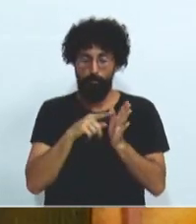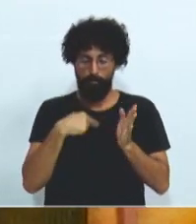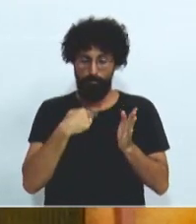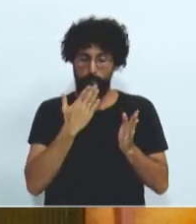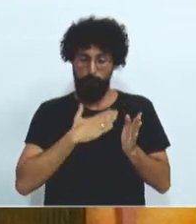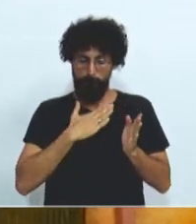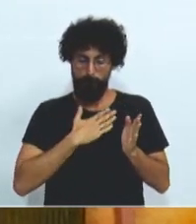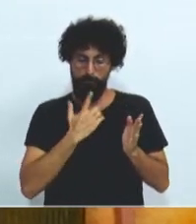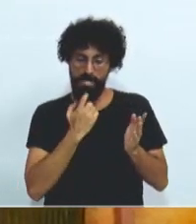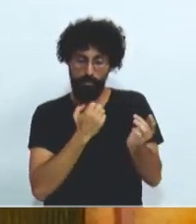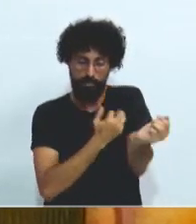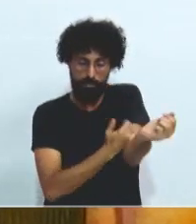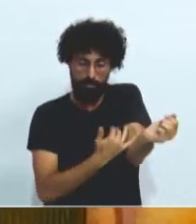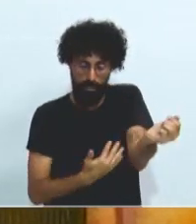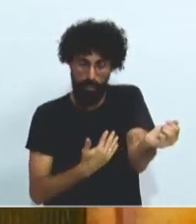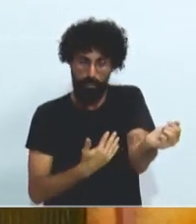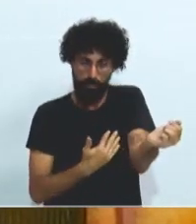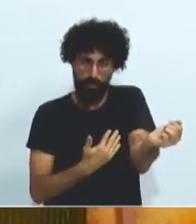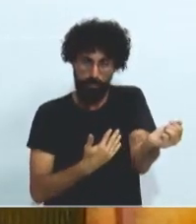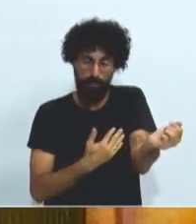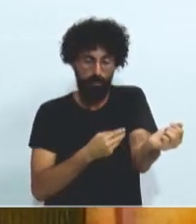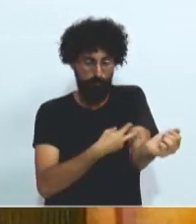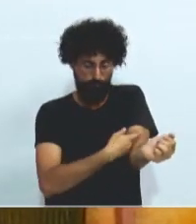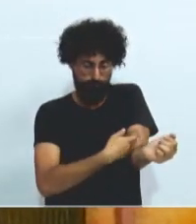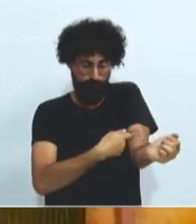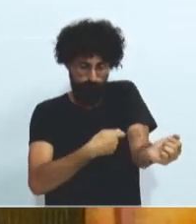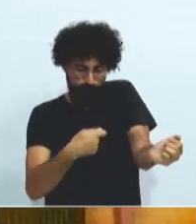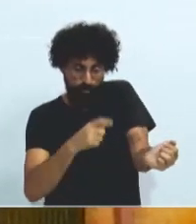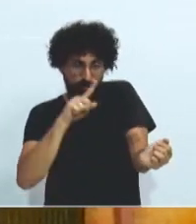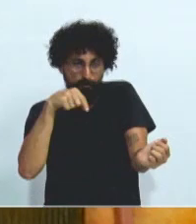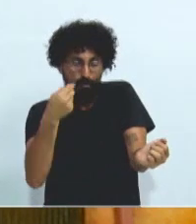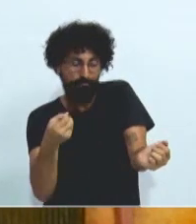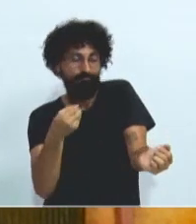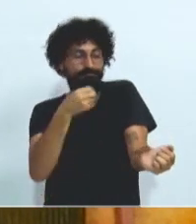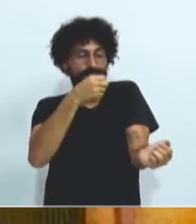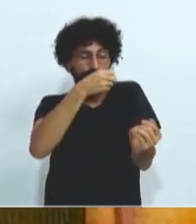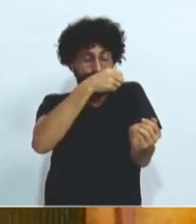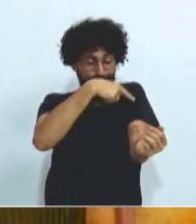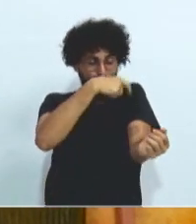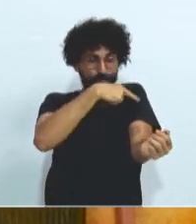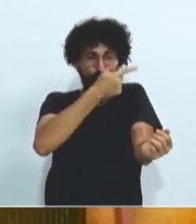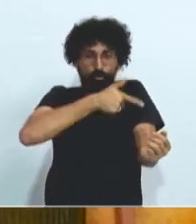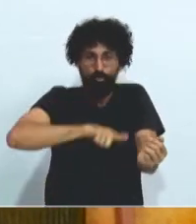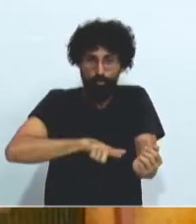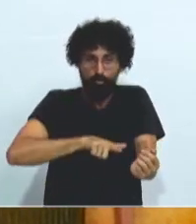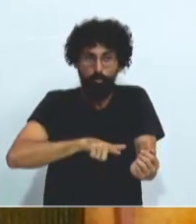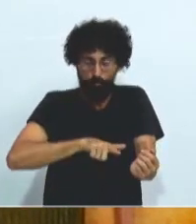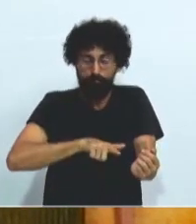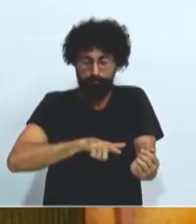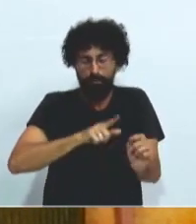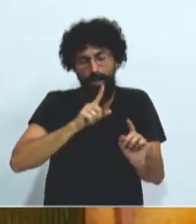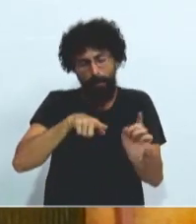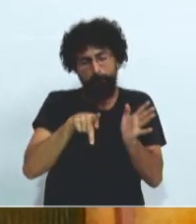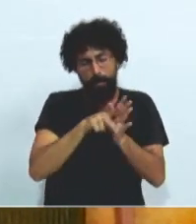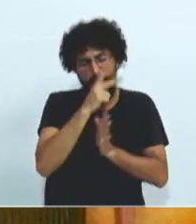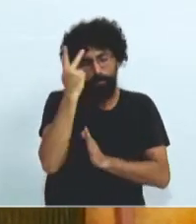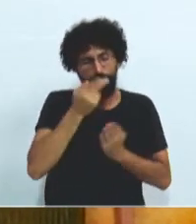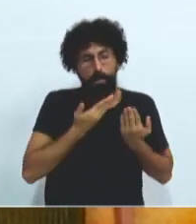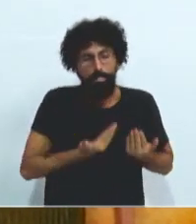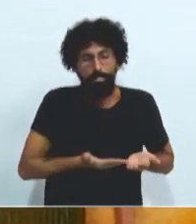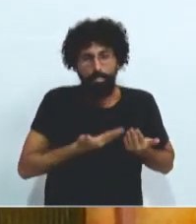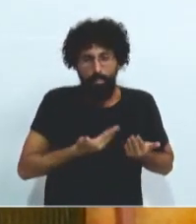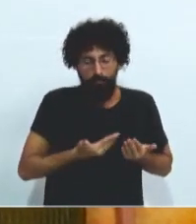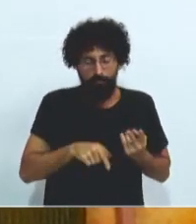de transplante, em geral, são pacientes com linfomas, que são doenças que são, digamos, mais leves. E o